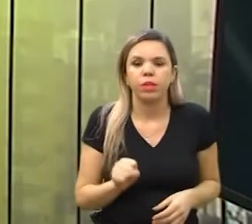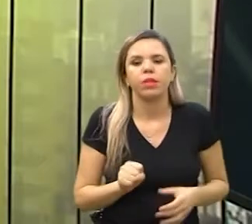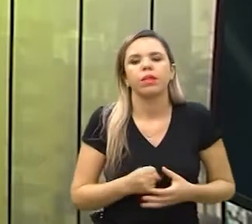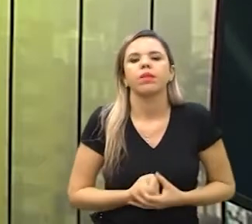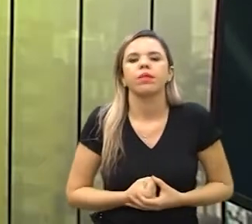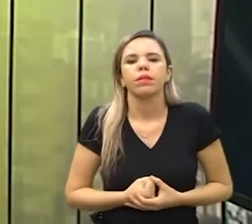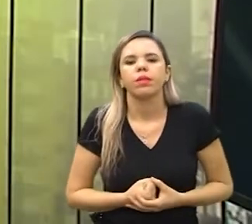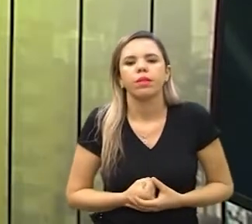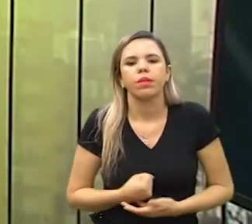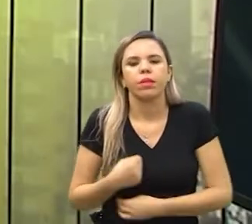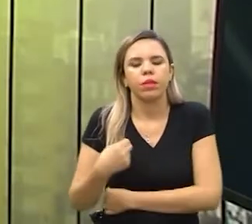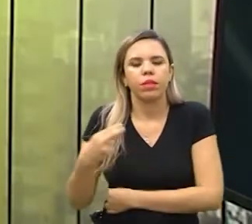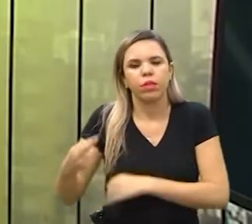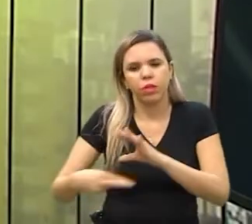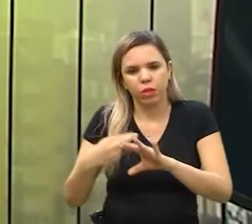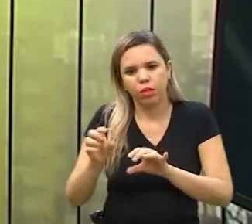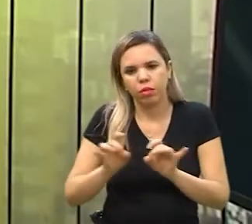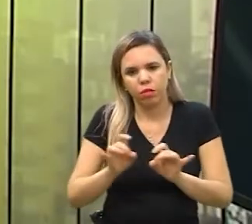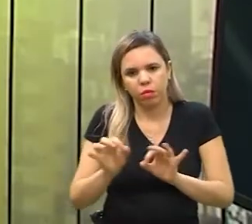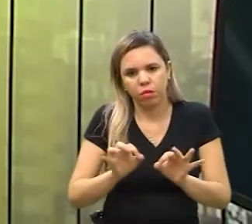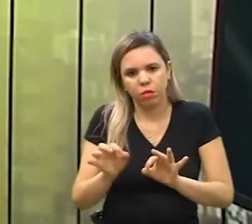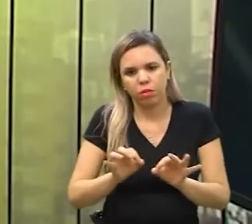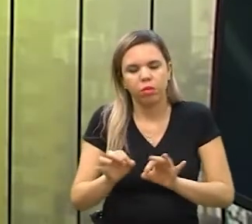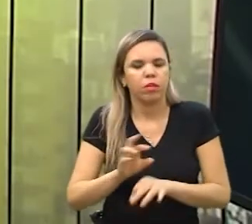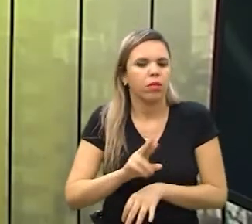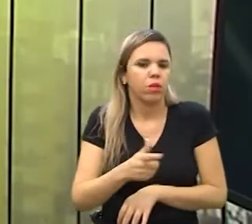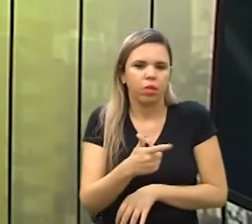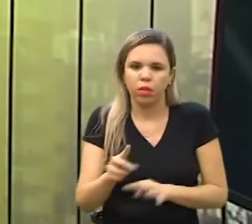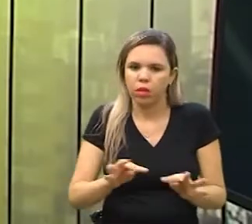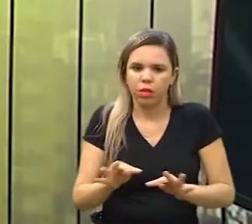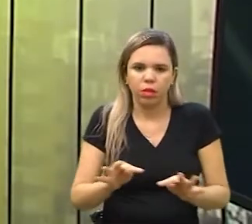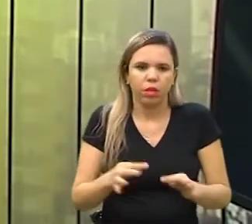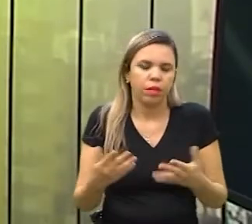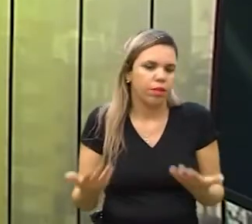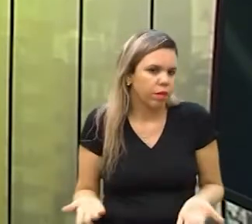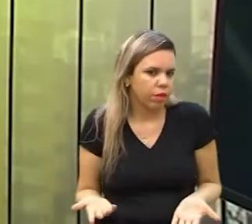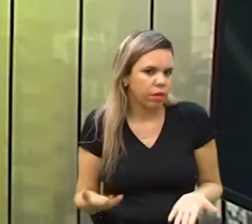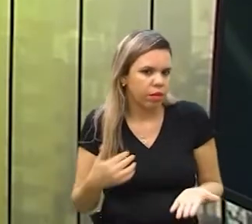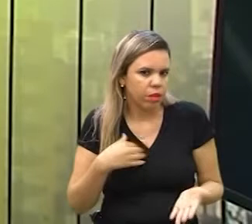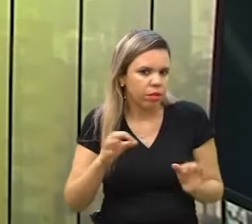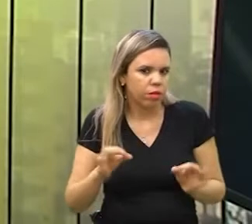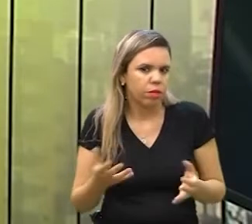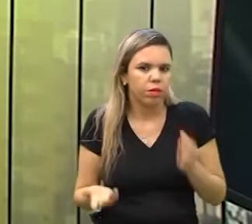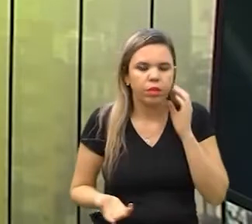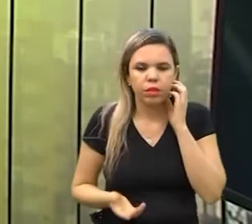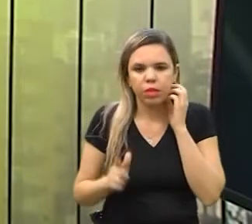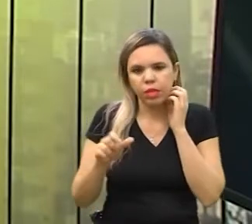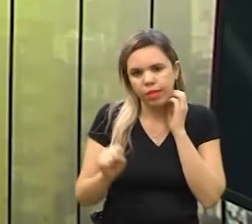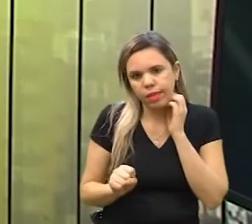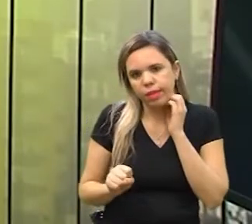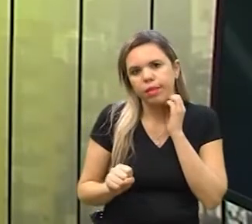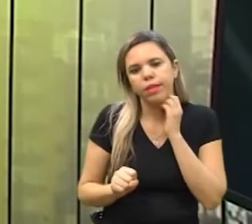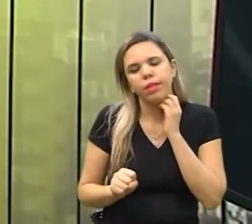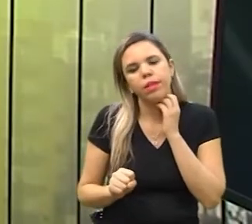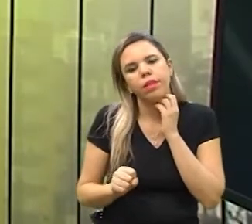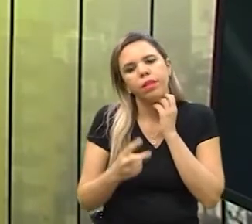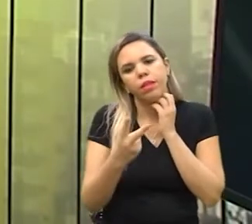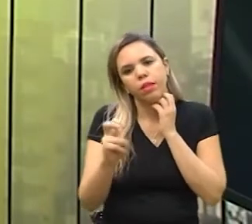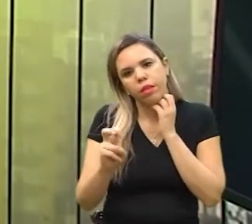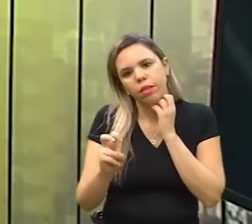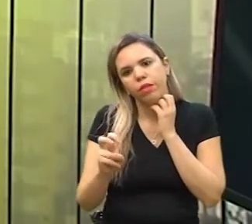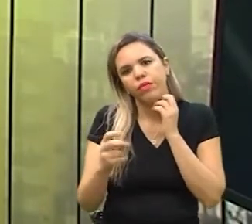gás metano, né, que esses resíduos podem produzir quando não tratados da maneira correta. E o gás metano é cerca